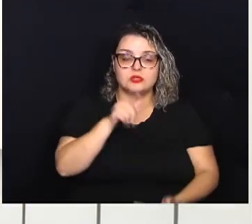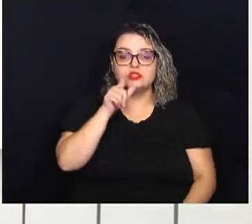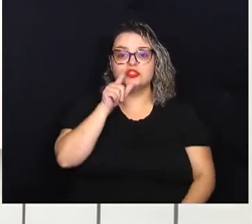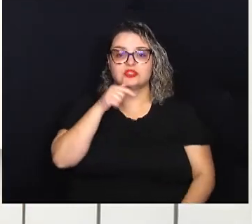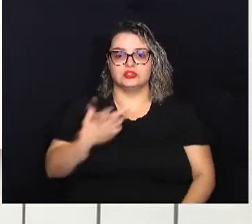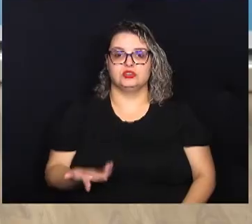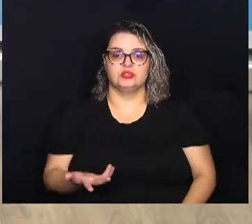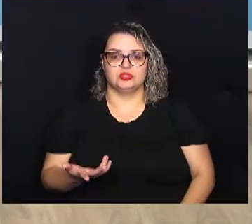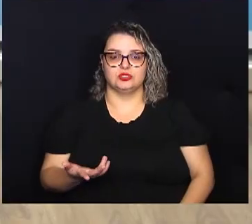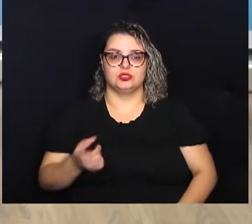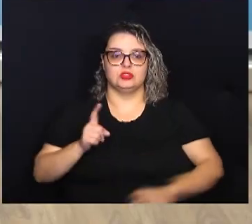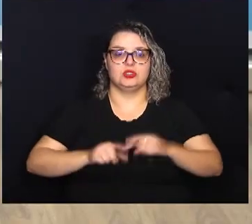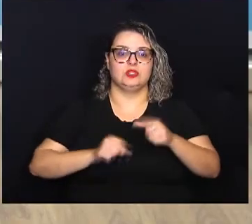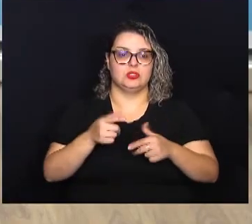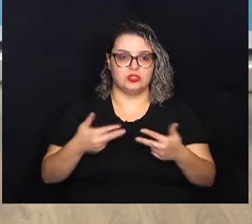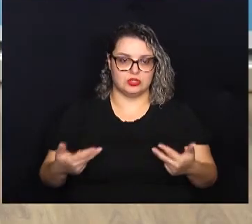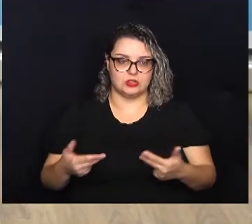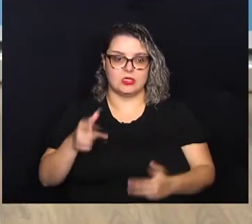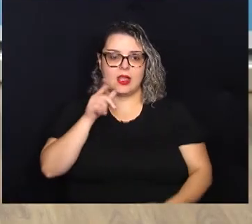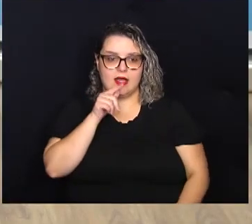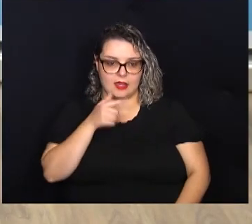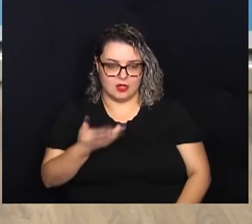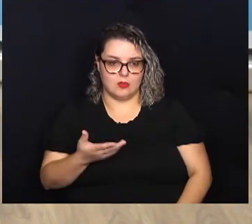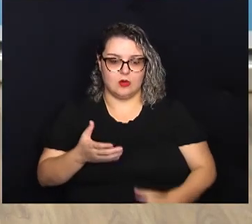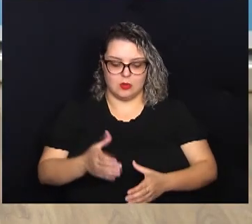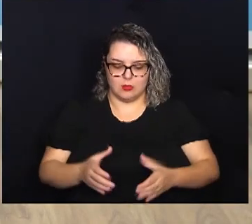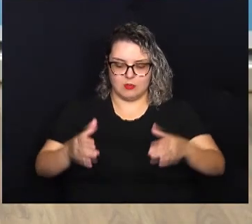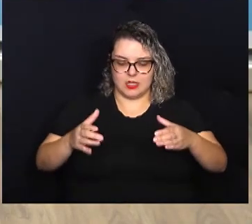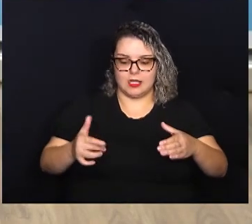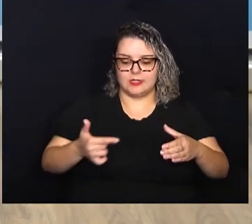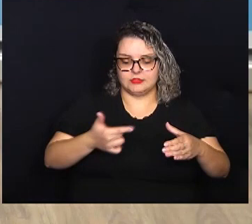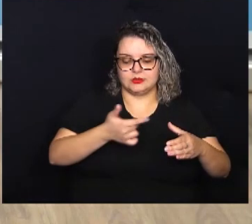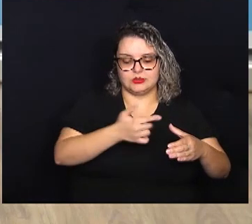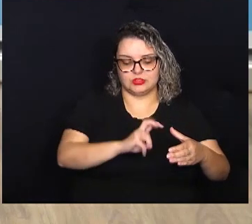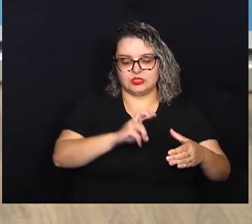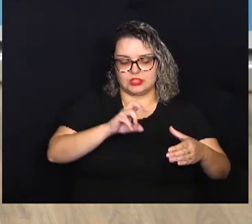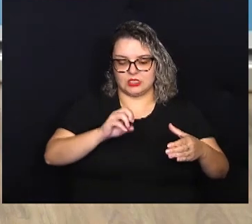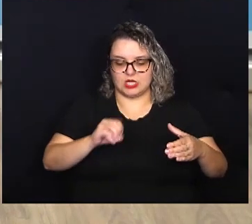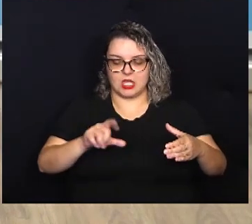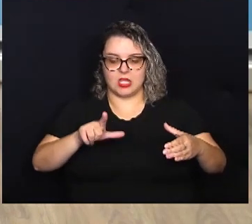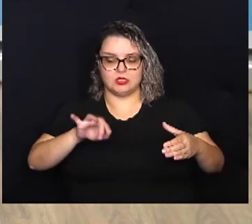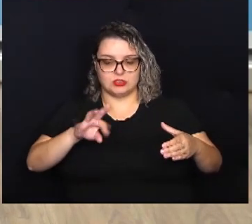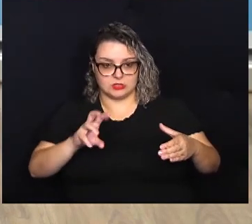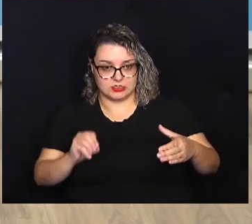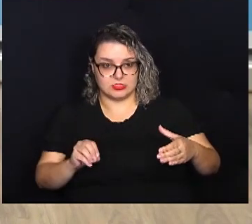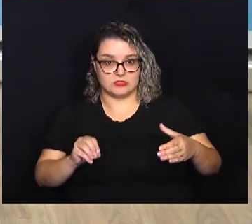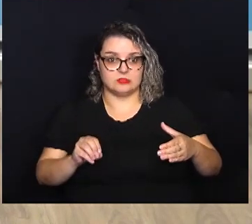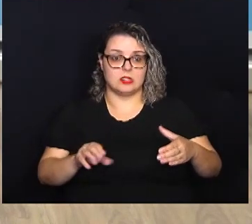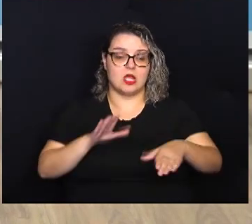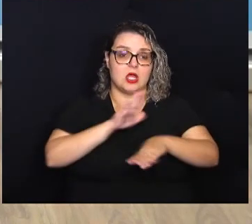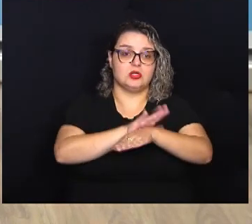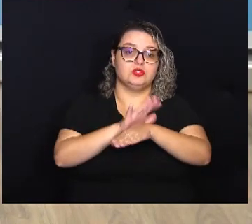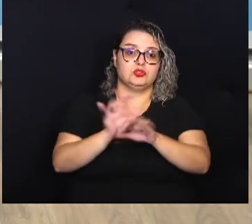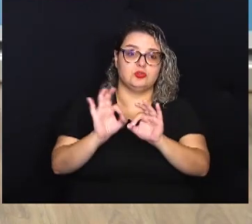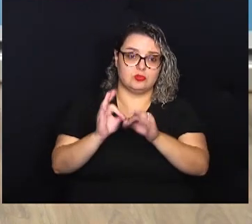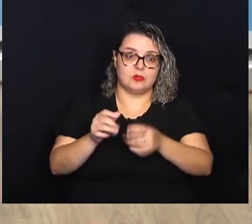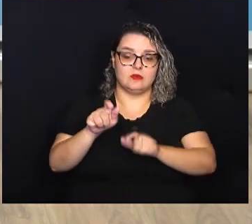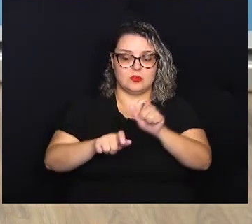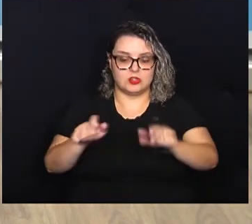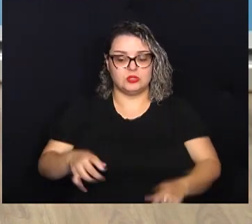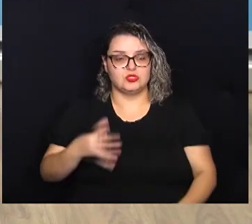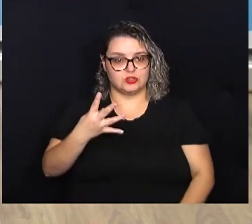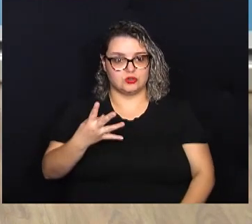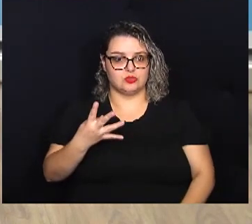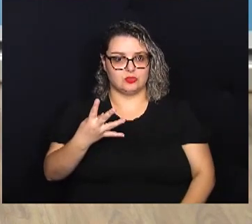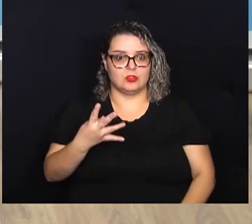desse produto Lembrando que uma caixa d'água de até 500 litros ela abastece uma família de 4 pessoas